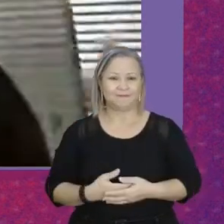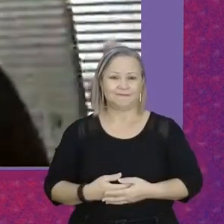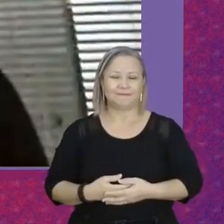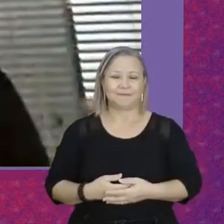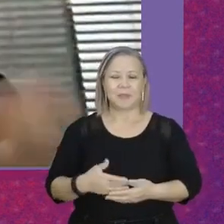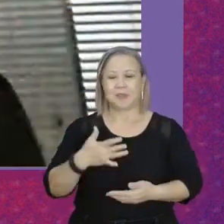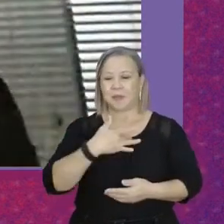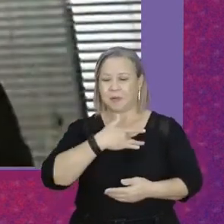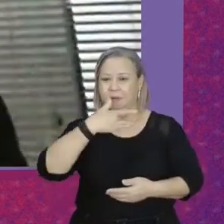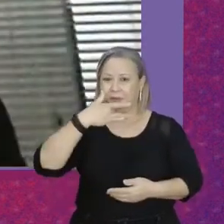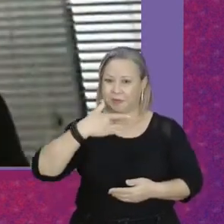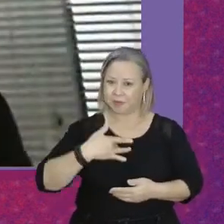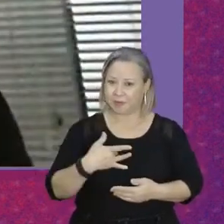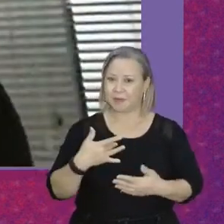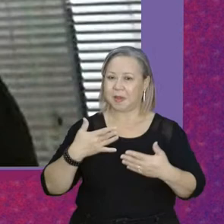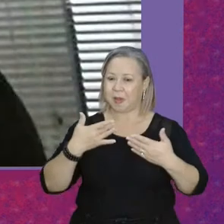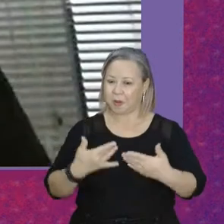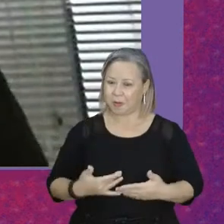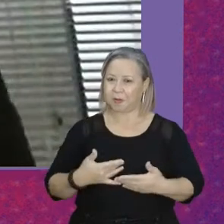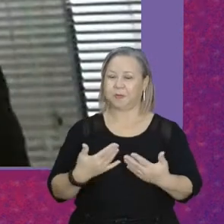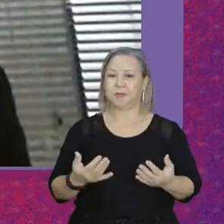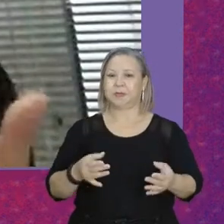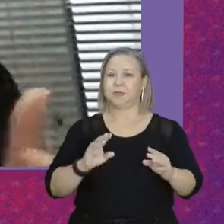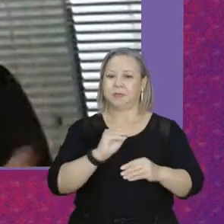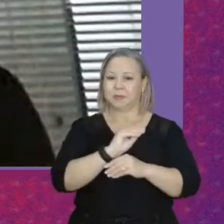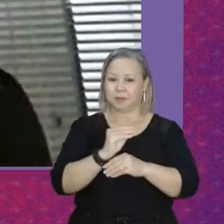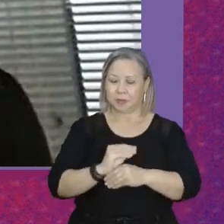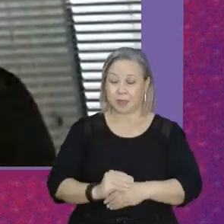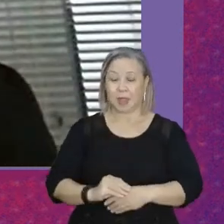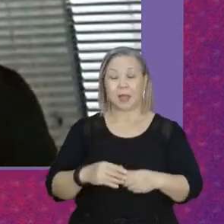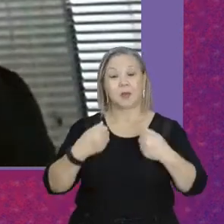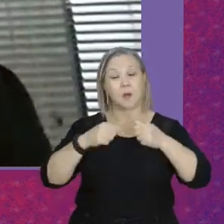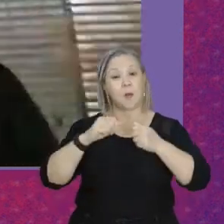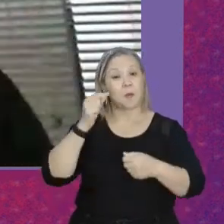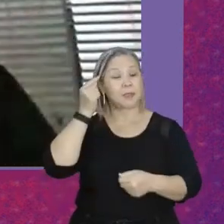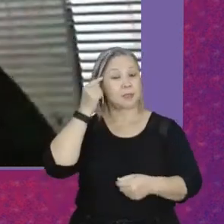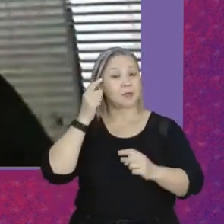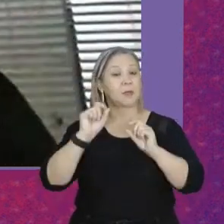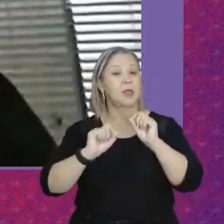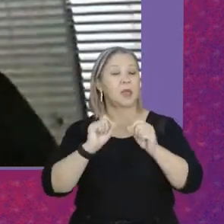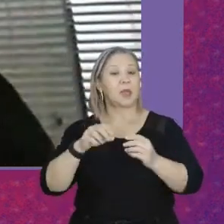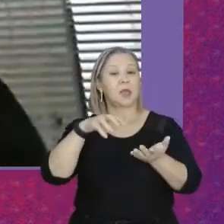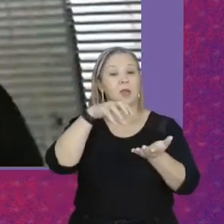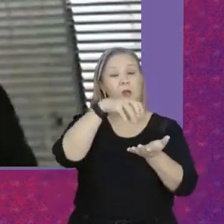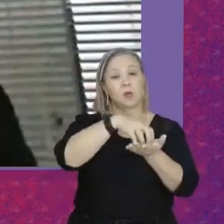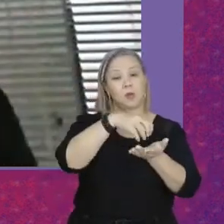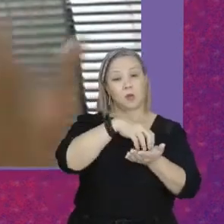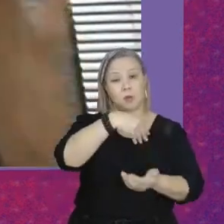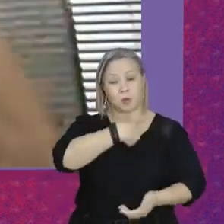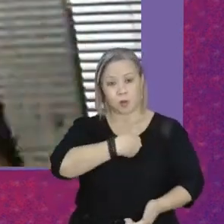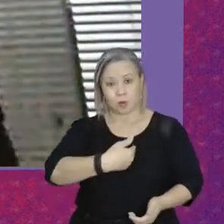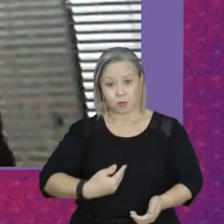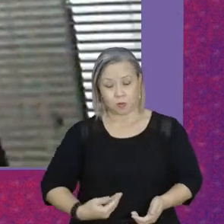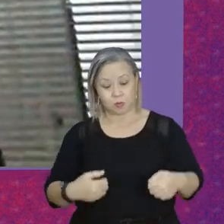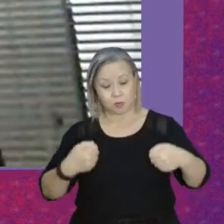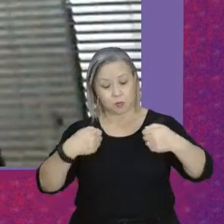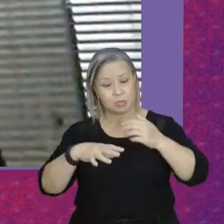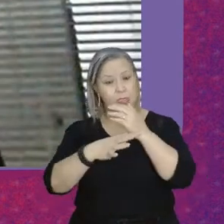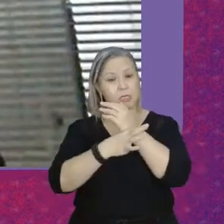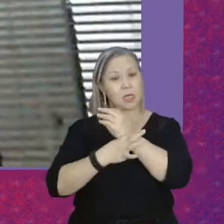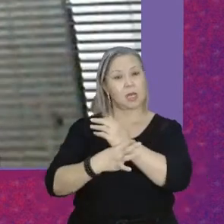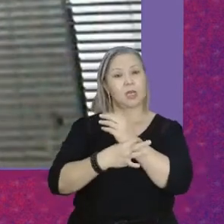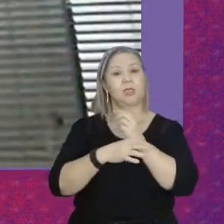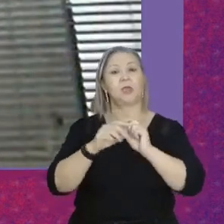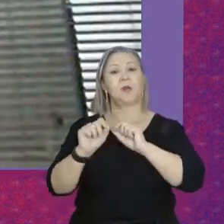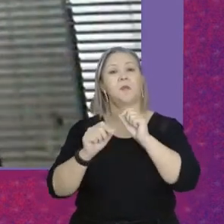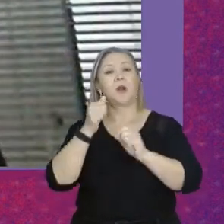a saúde, né, sendo assistida. É preciso pensar que os órgãos públicos, né, precisam garantir para que